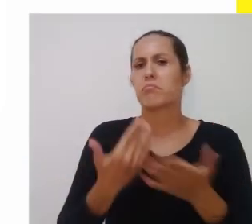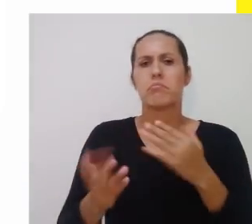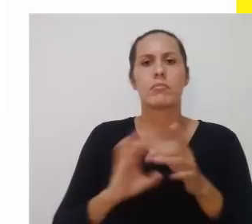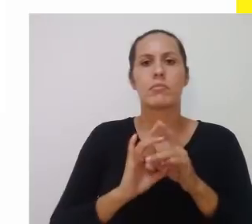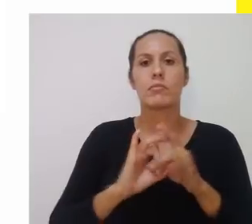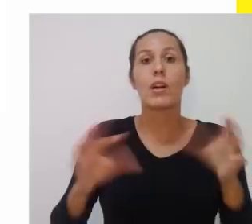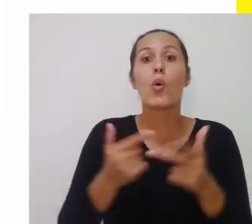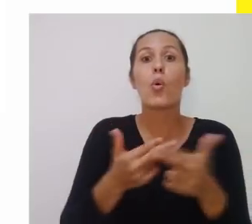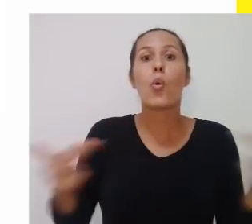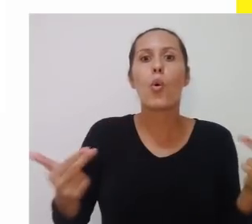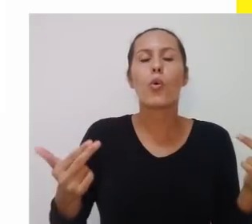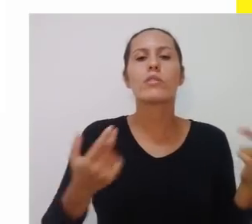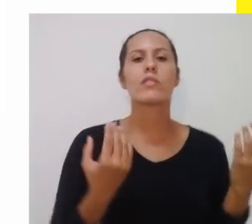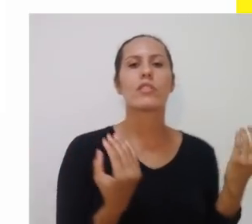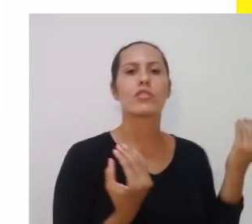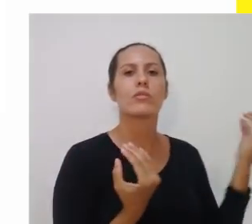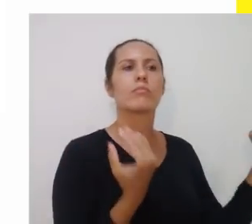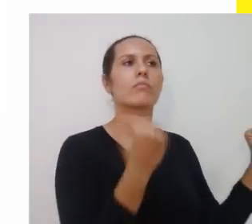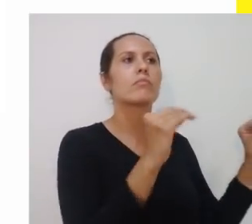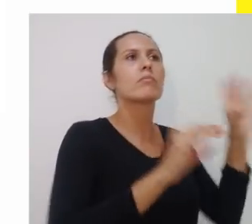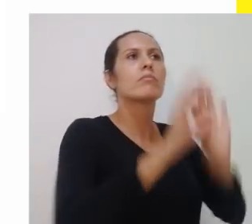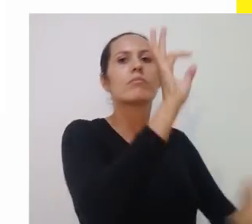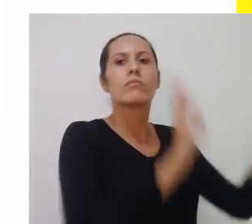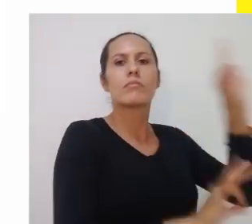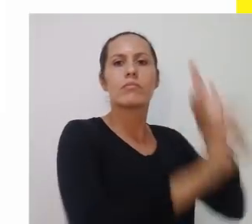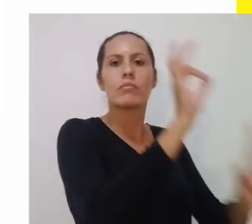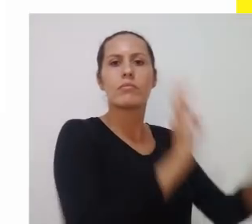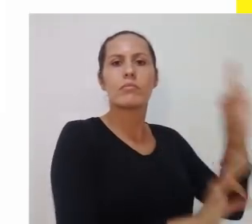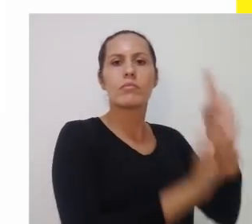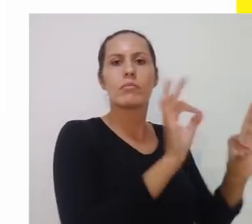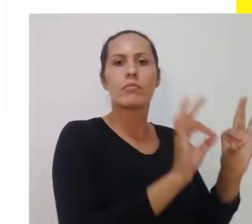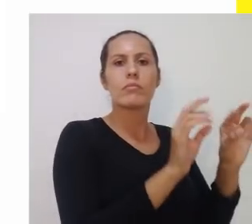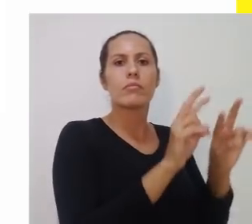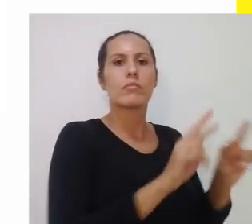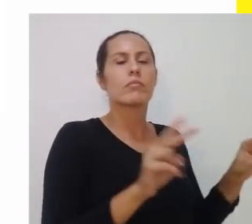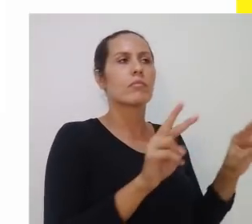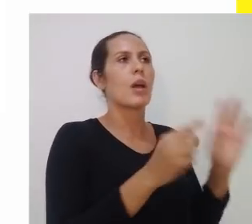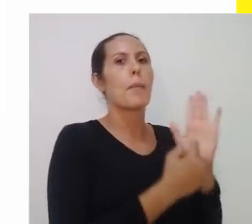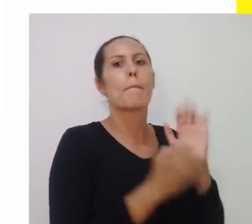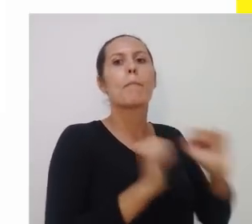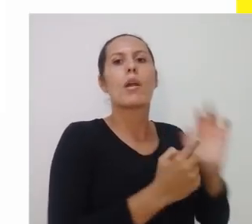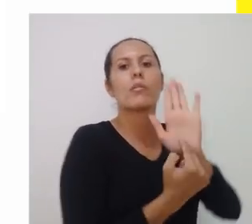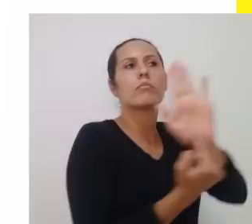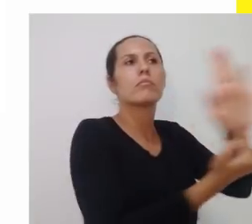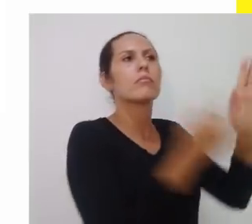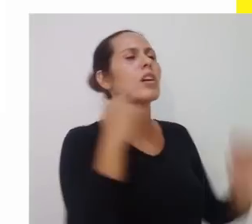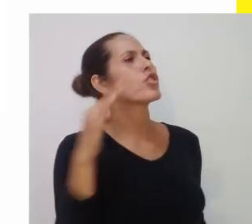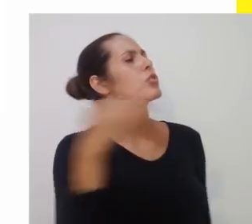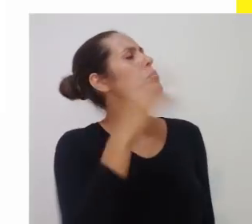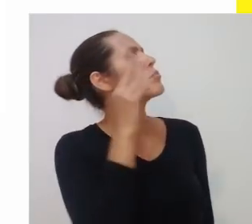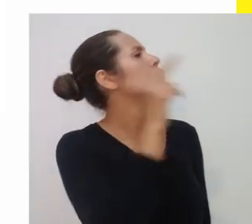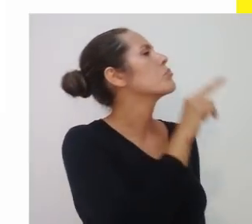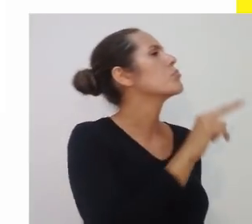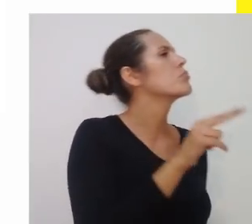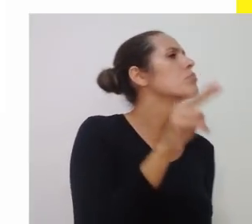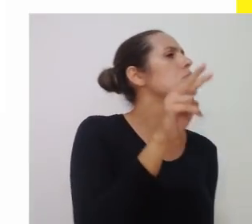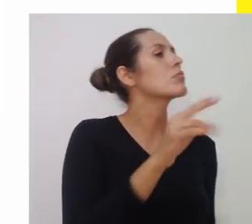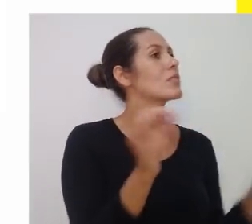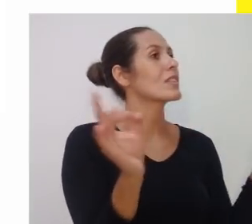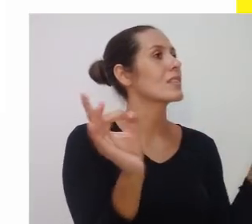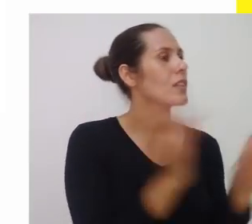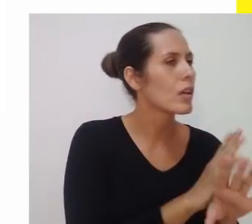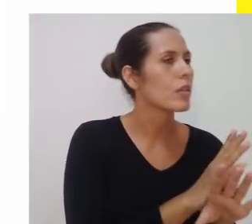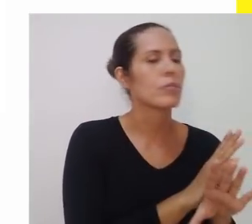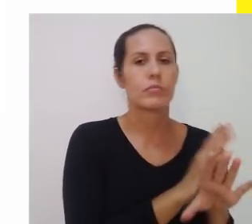um ambiente. As coisas são instaladas naquele ambiente, ao término da exposição elas são